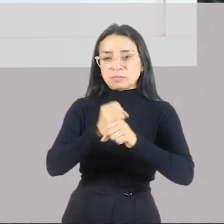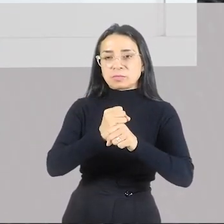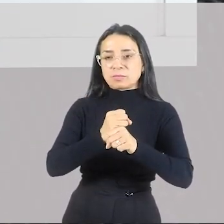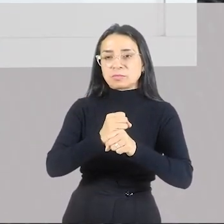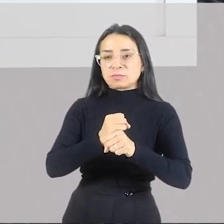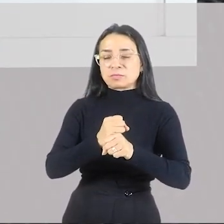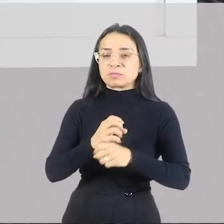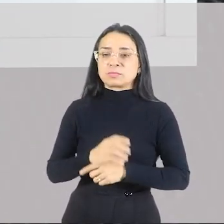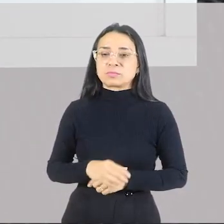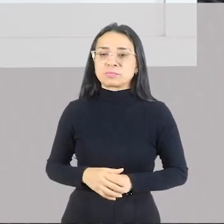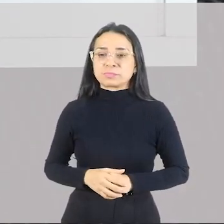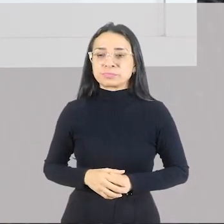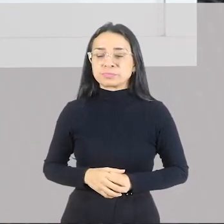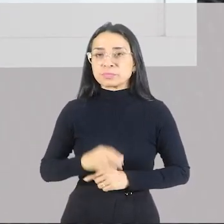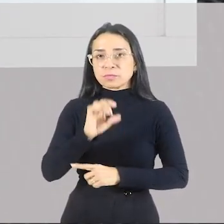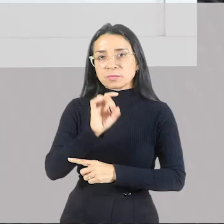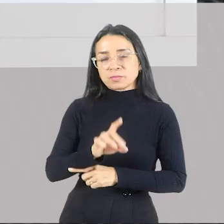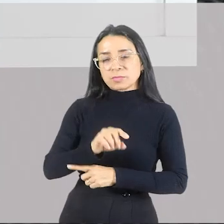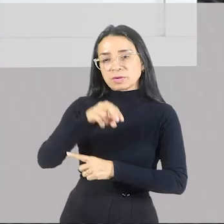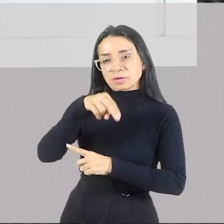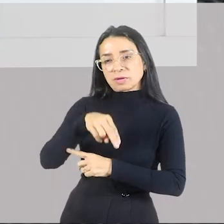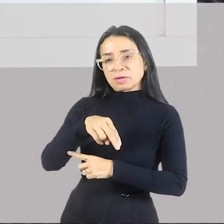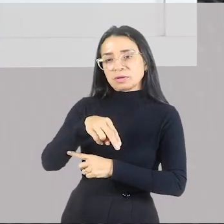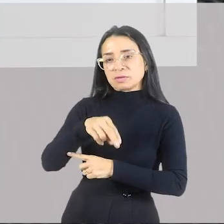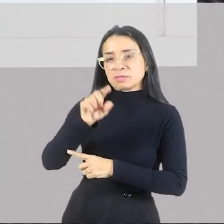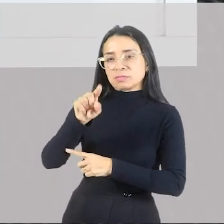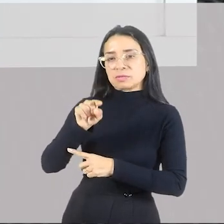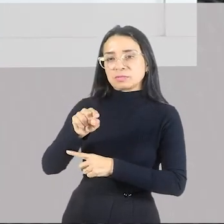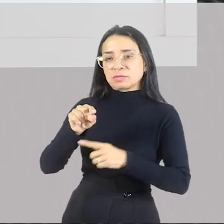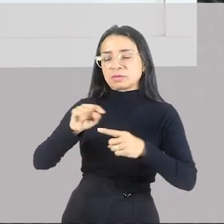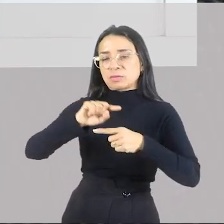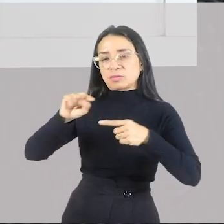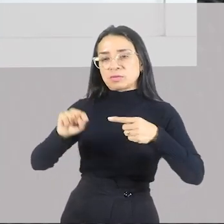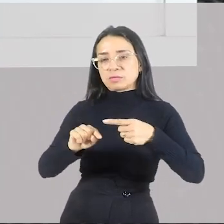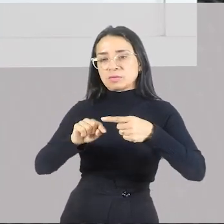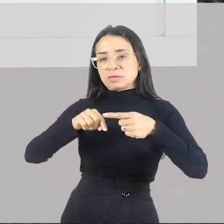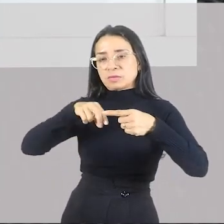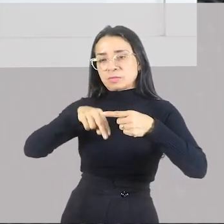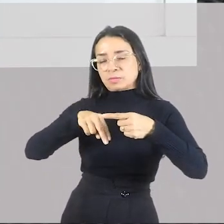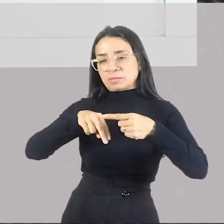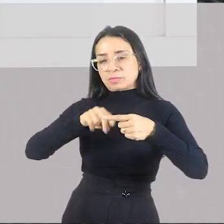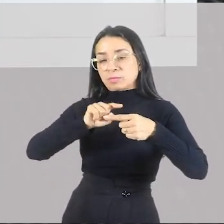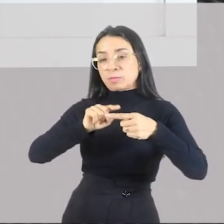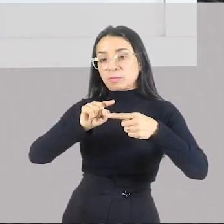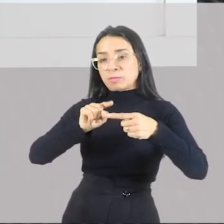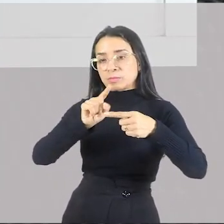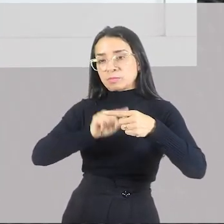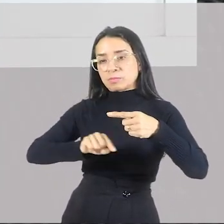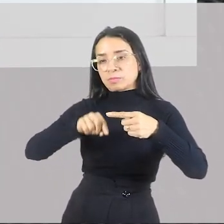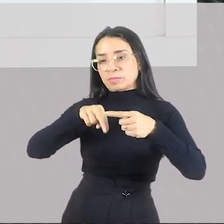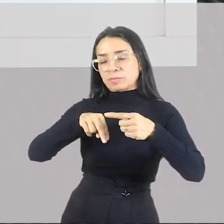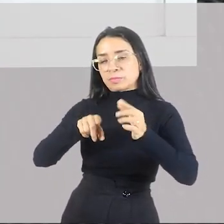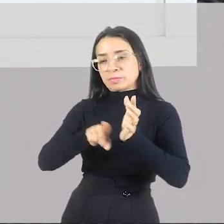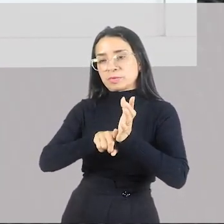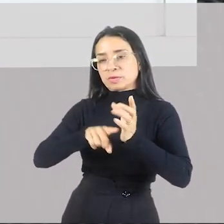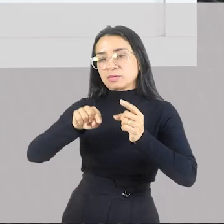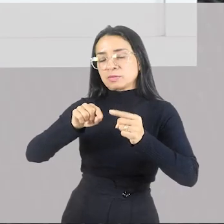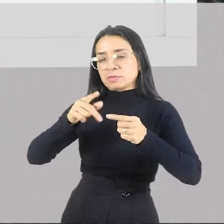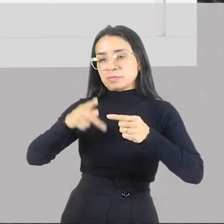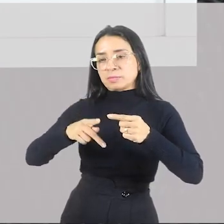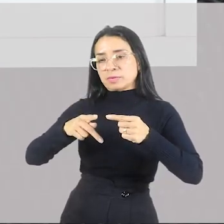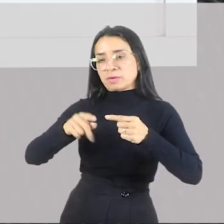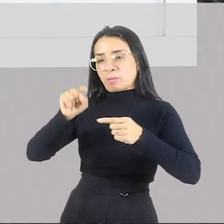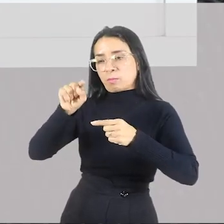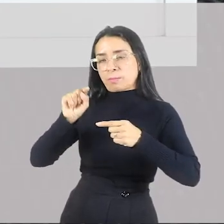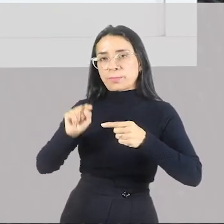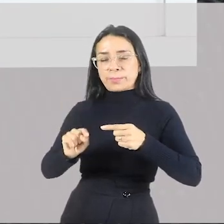N fatorial dividido por N menos P fatorial. Essa é a formulazinha